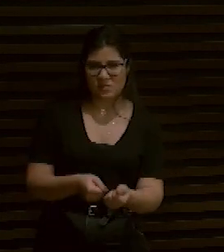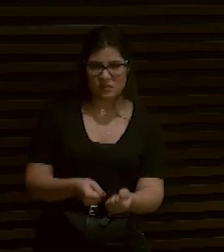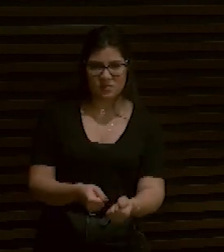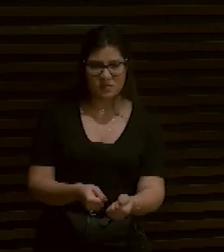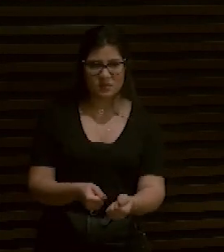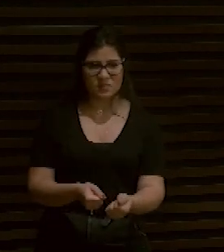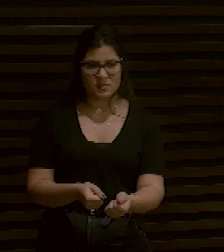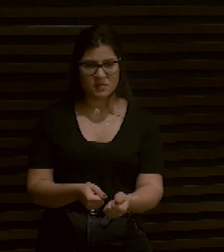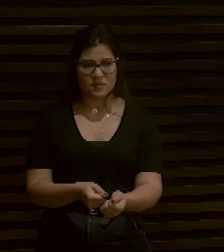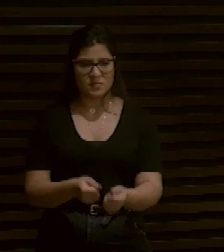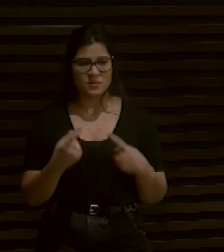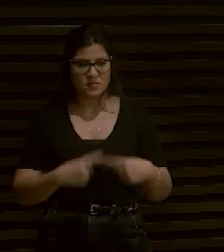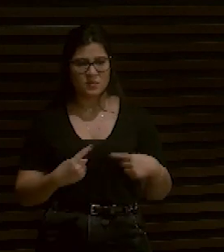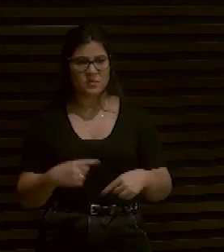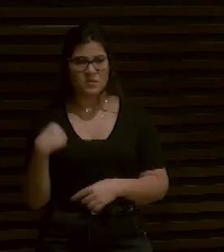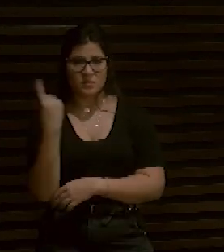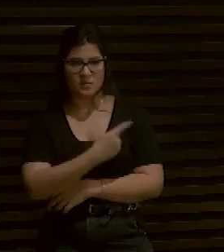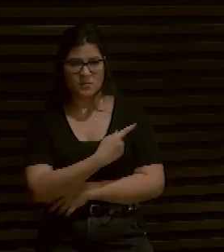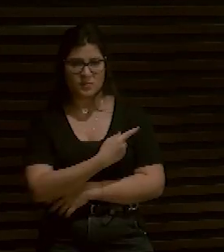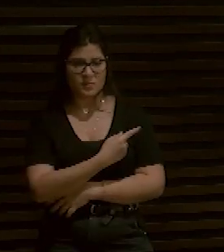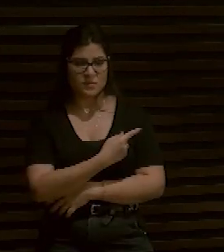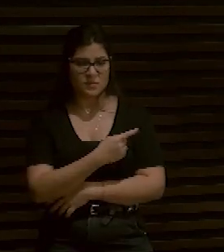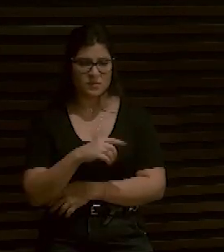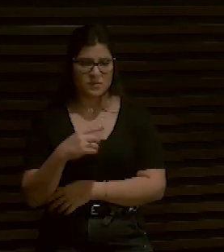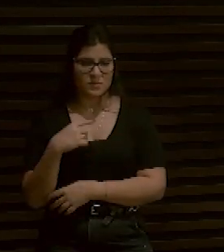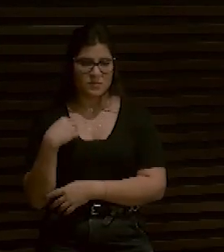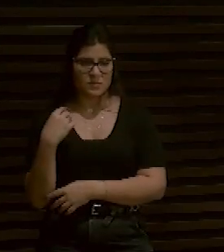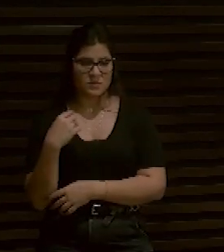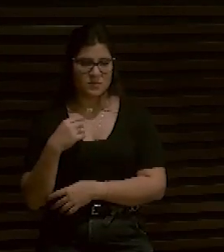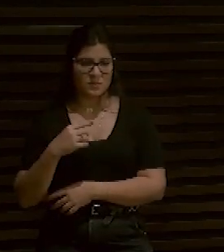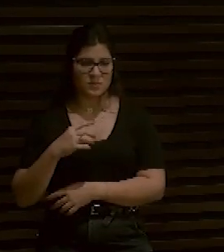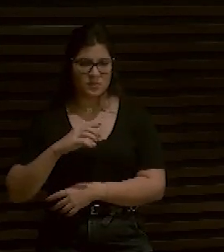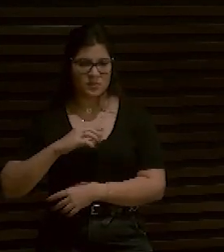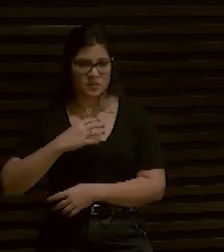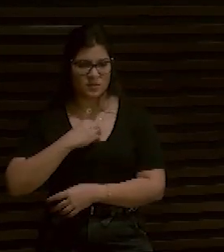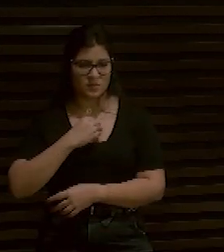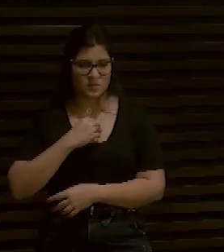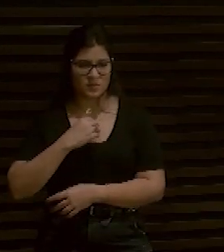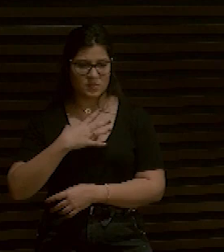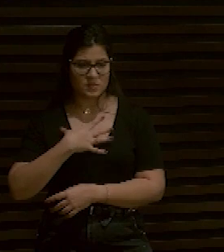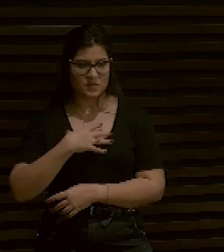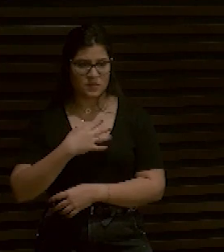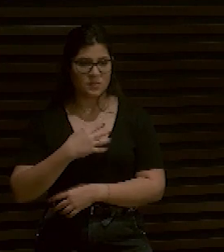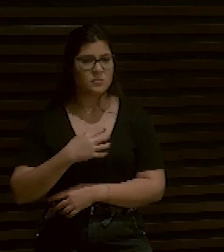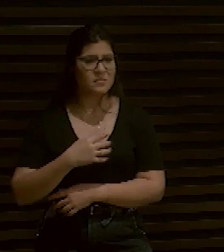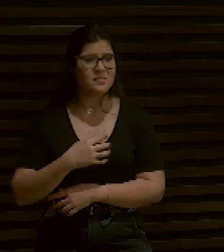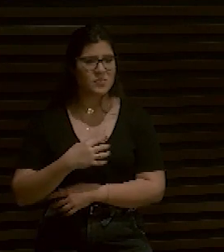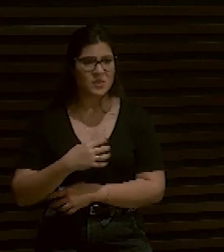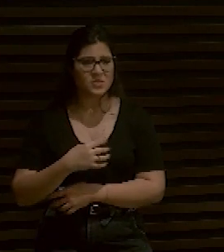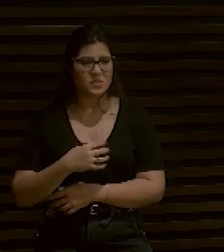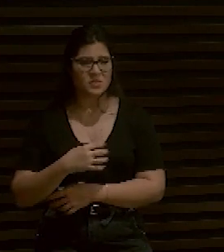nos ensina que nós vamos apagar e se defender delas. É com o escudo da fé. Como que a fé